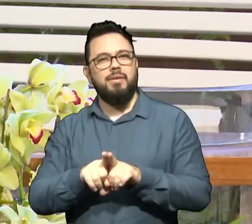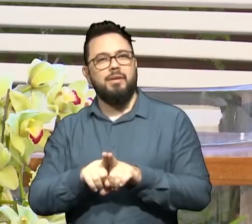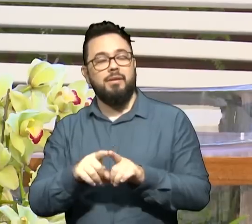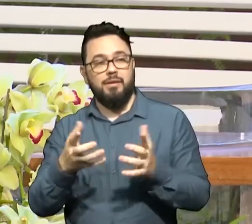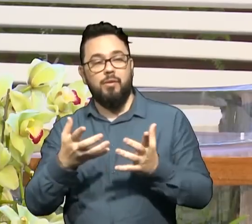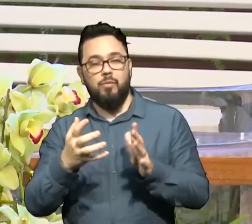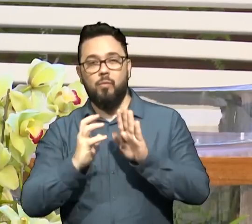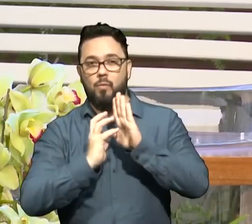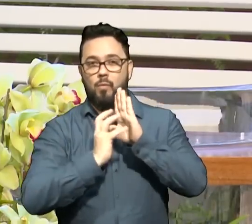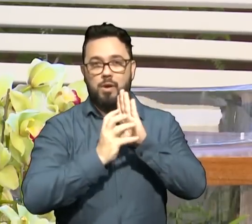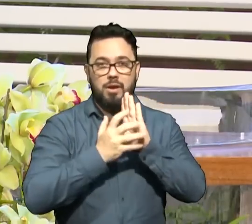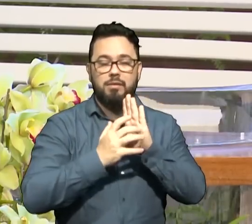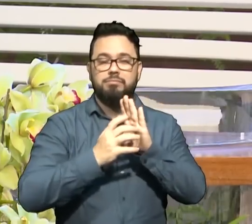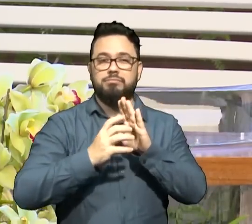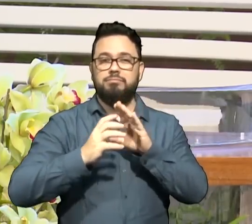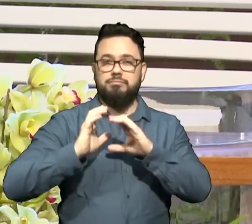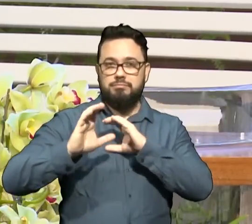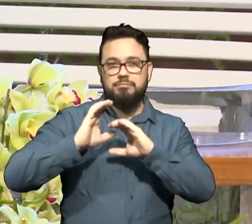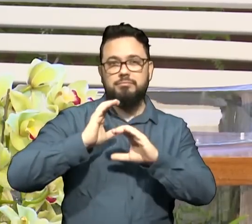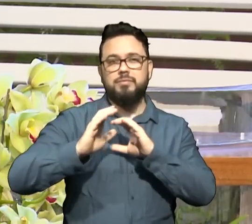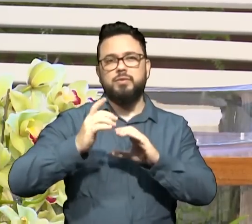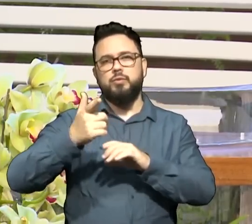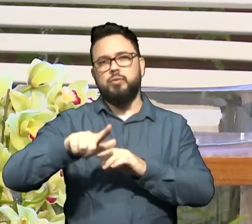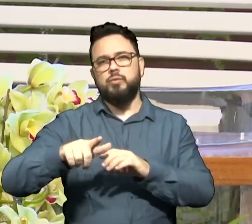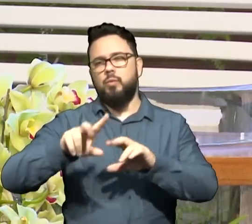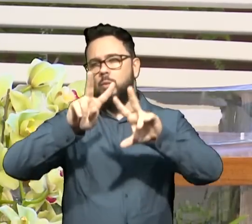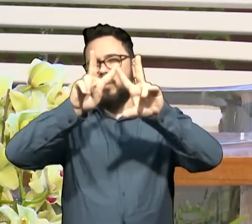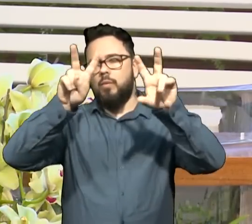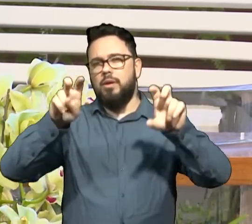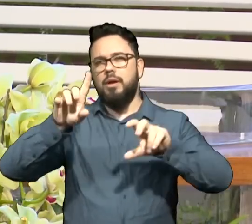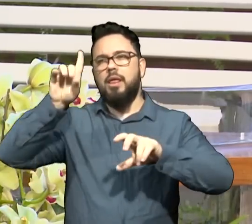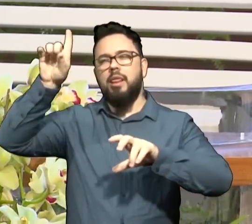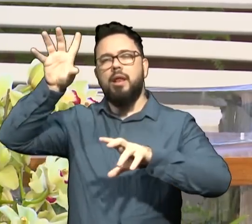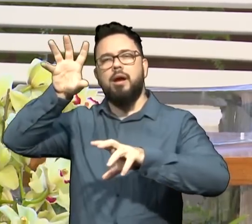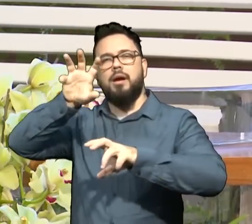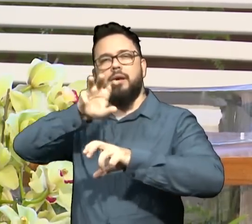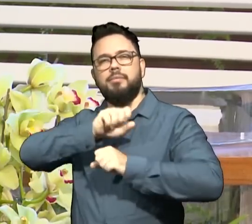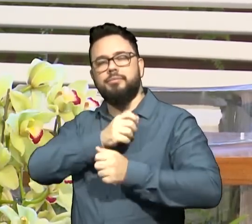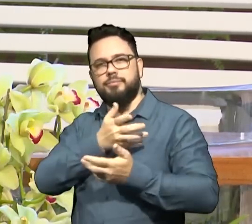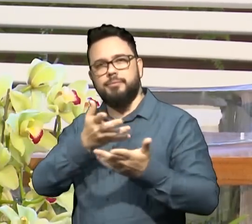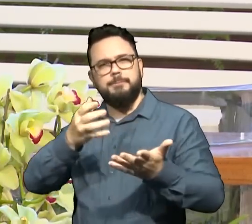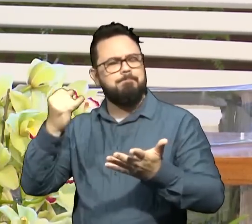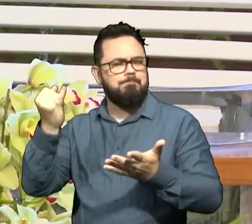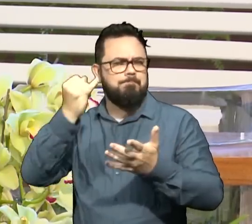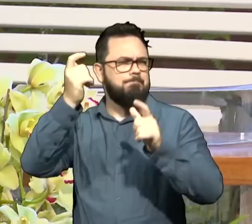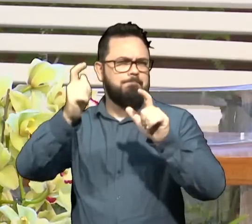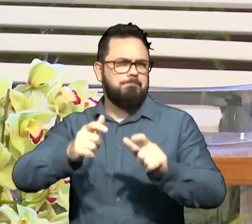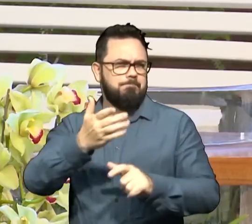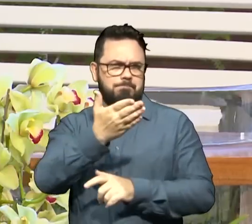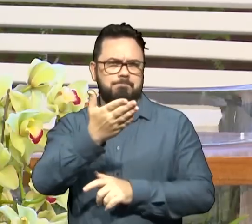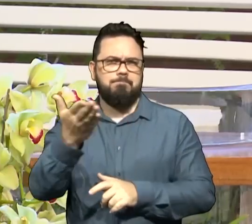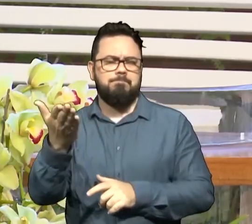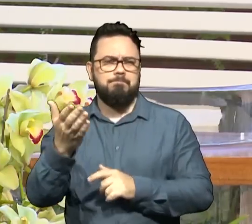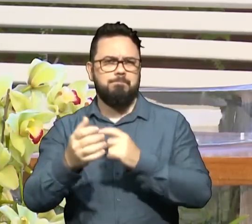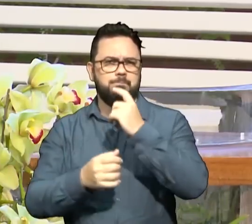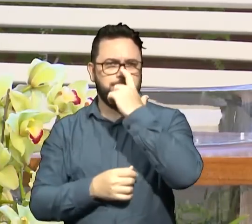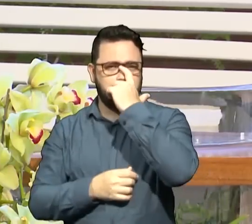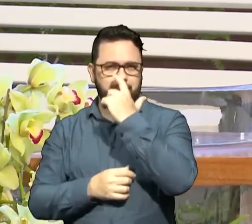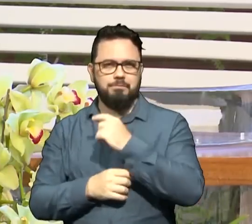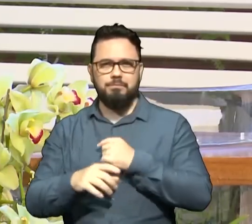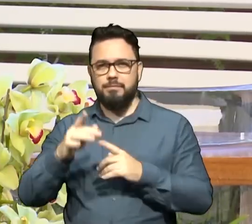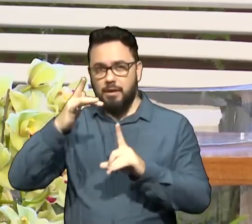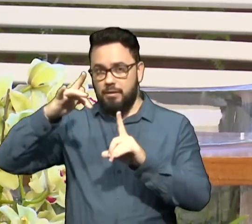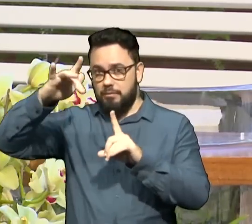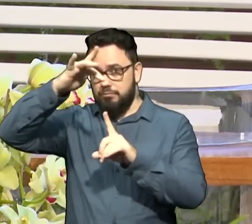cante novamente uma música que fala do amor de Deus e onde quer que você esteja nesse momento que o